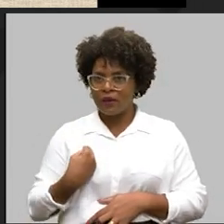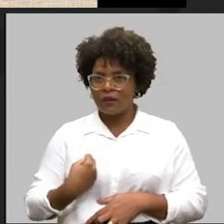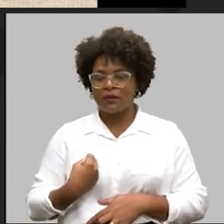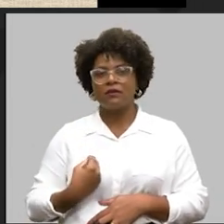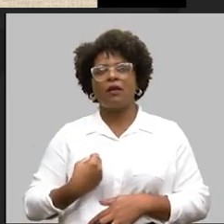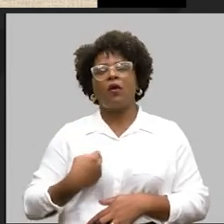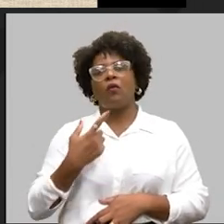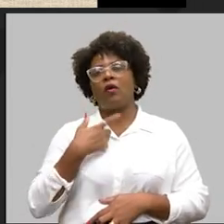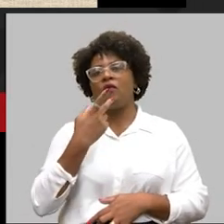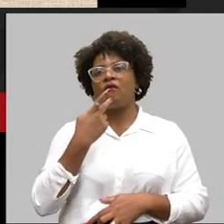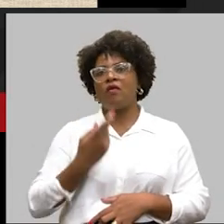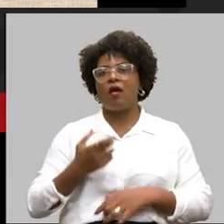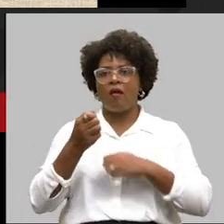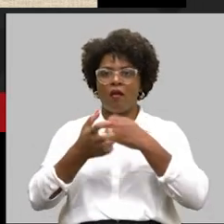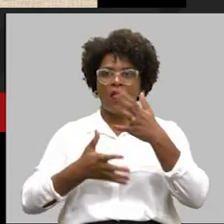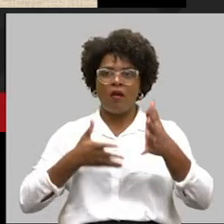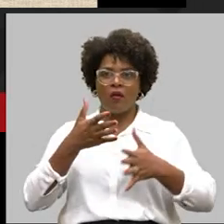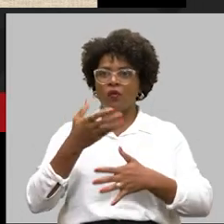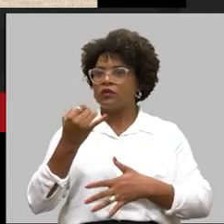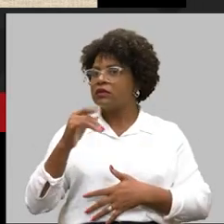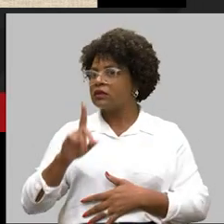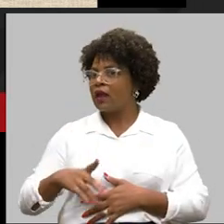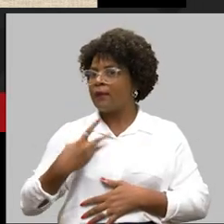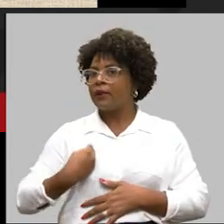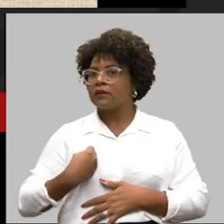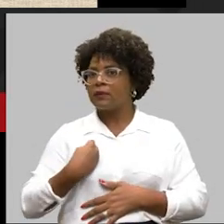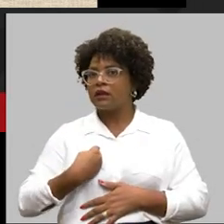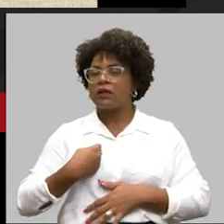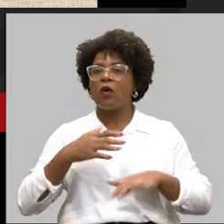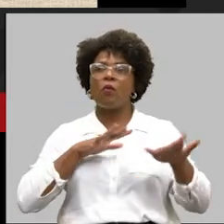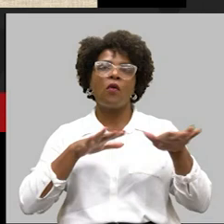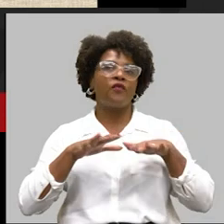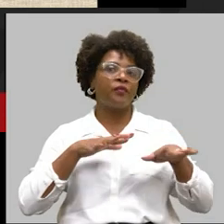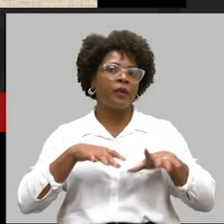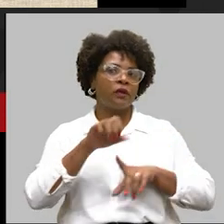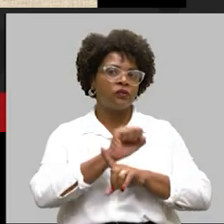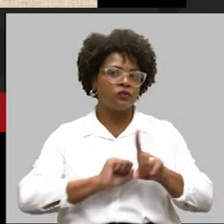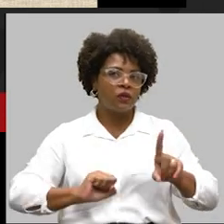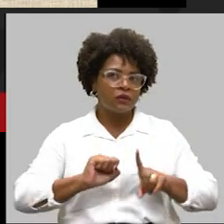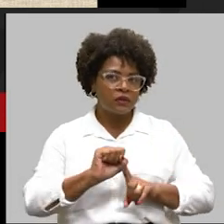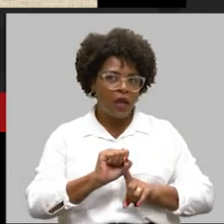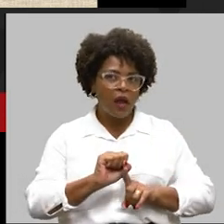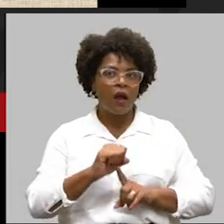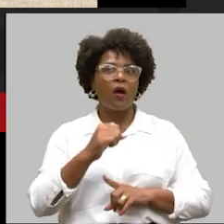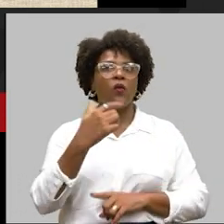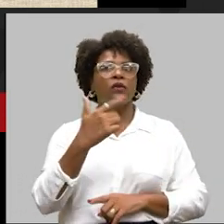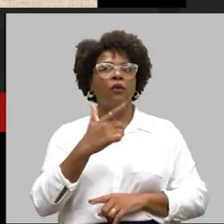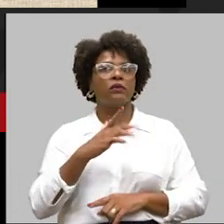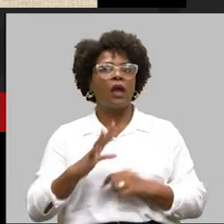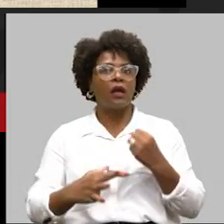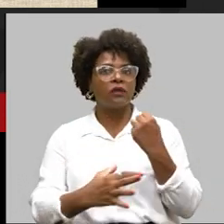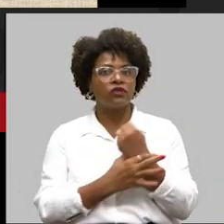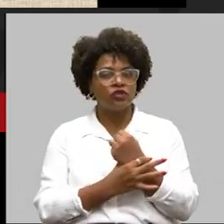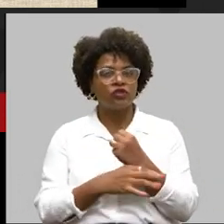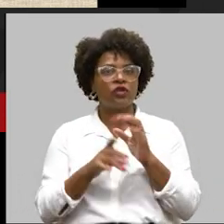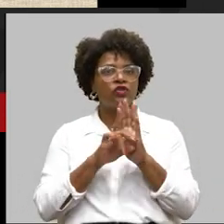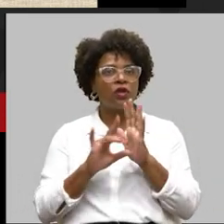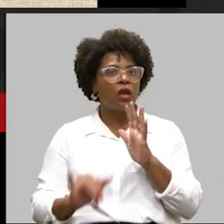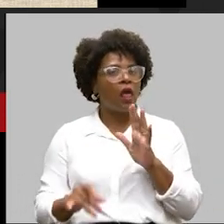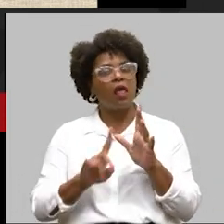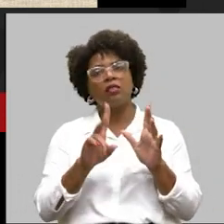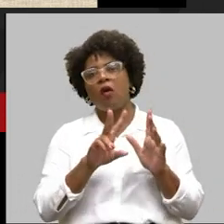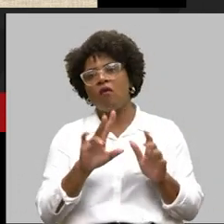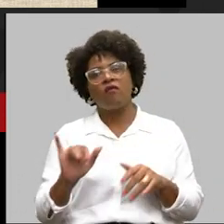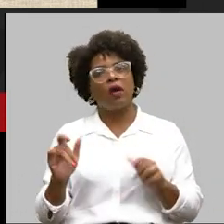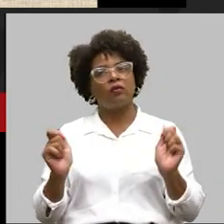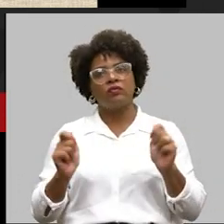inicial sem a participação dos movimentos sociais organizados se não garantir isso legalmente a gente não vai conseguir fazer Educação